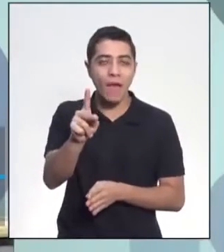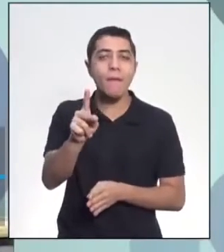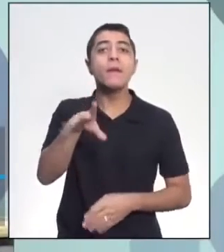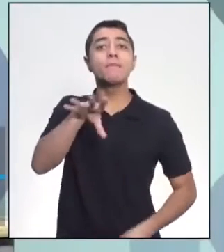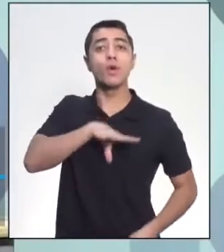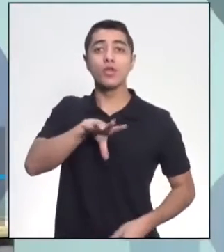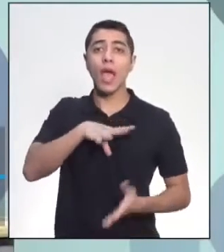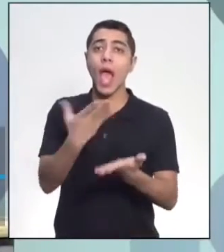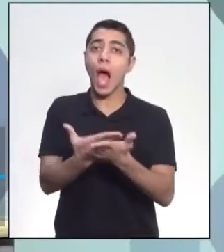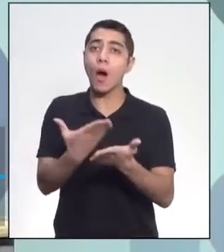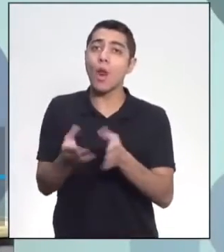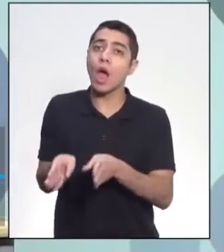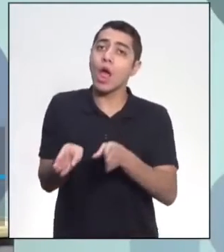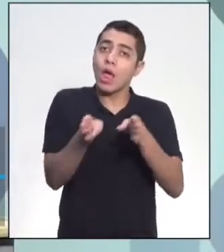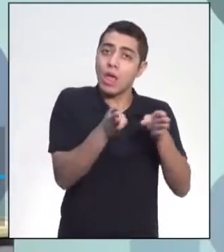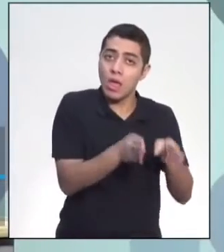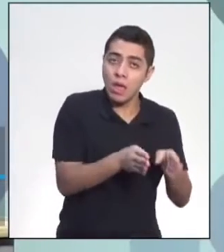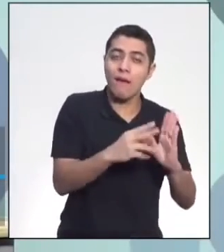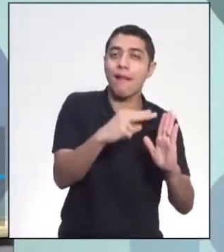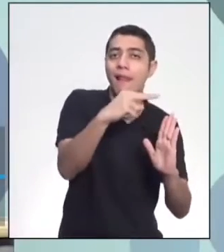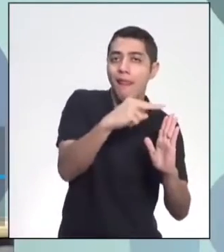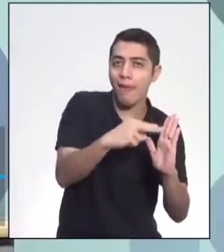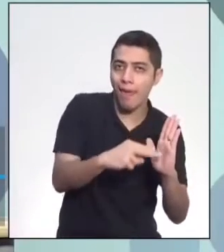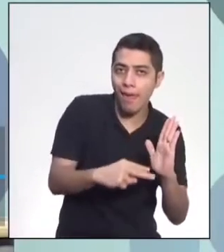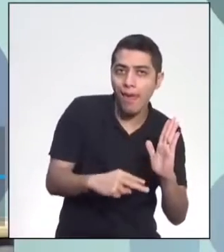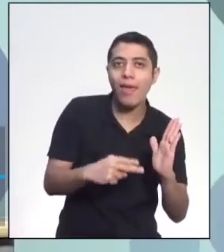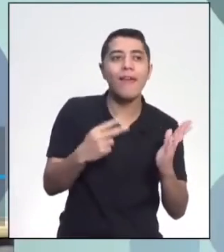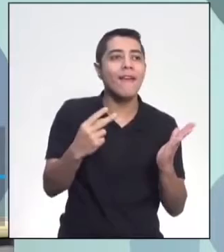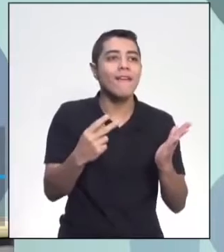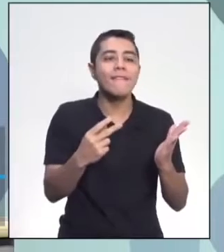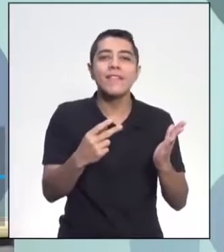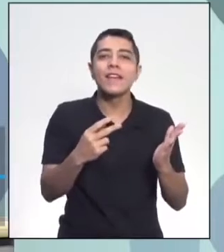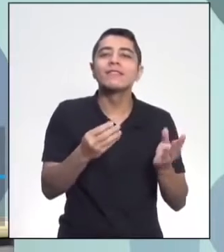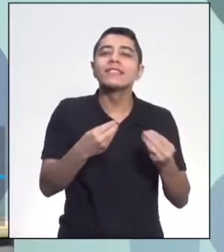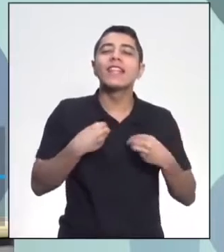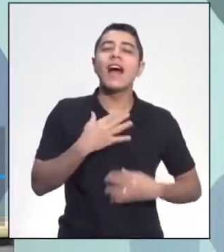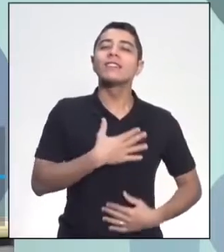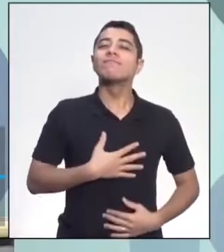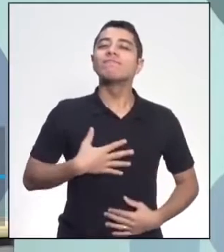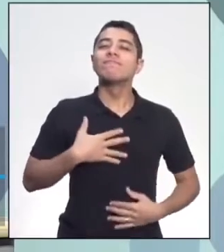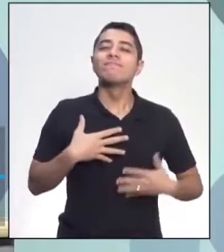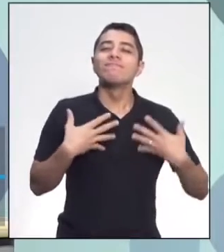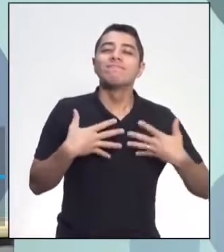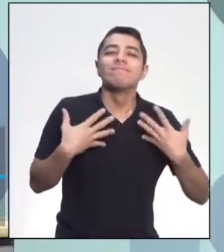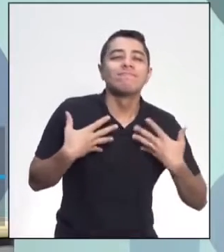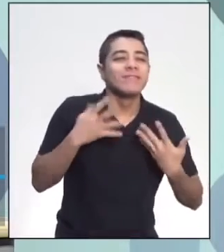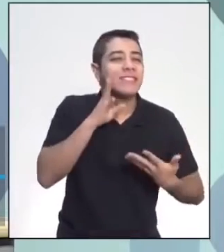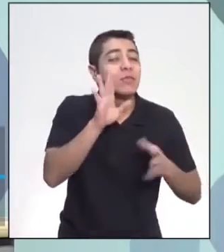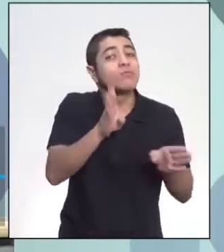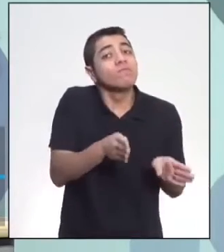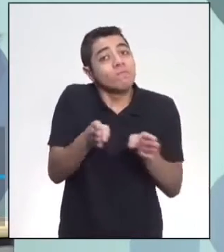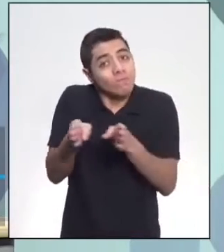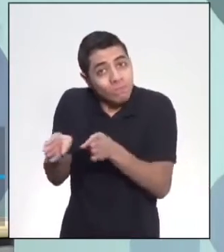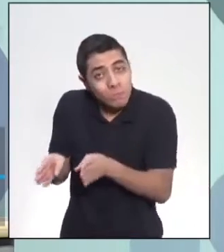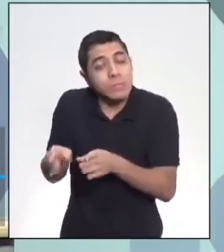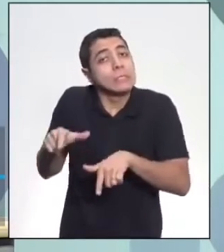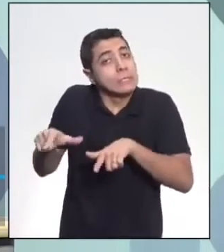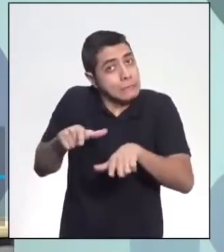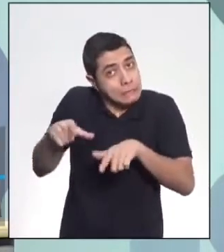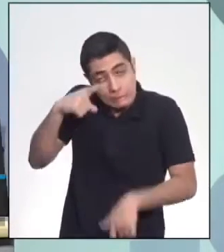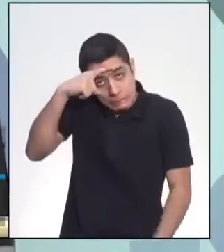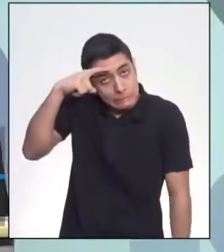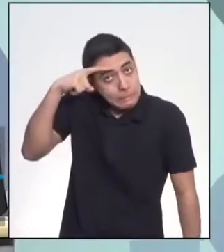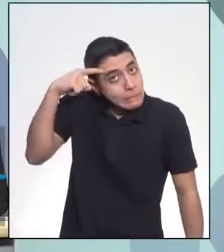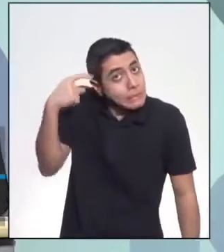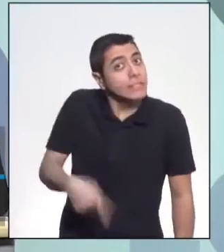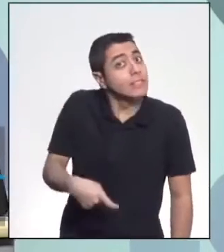é? Claro. A parte da leitura, a parte que a gente tem mais aquela coisa prazerosa e depois o suor. Verdade. Que a gente fala que é suor,